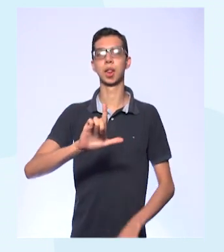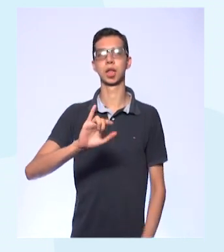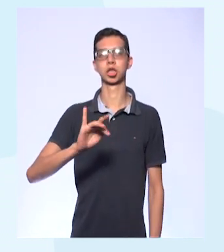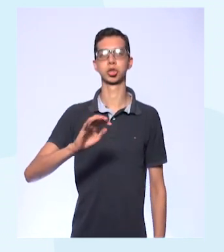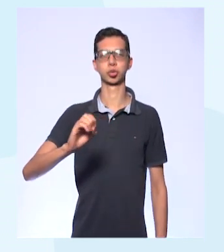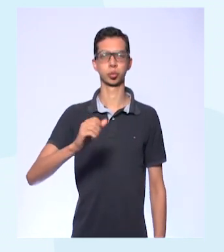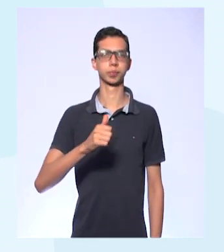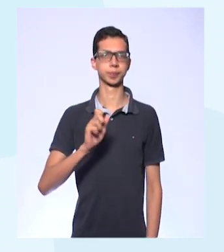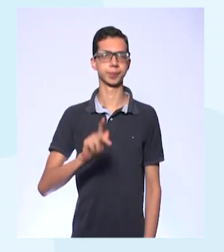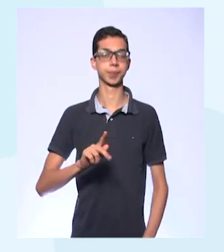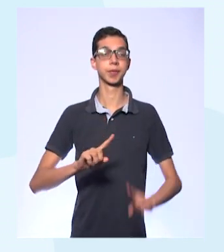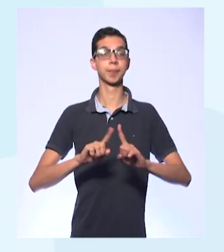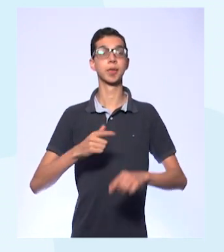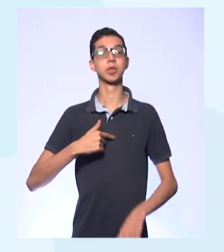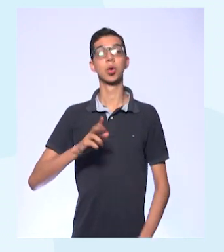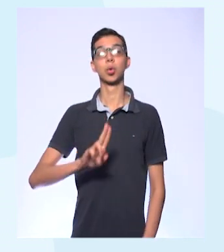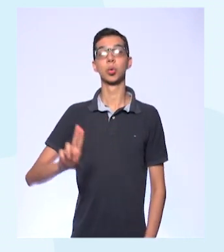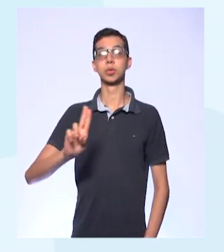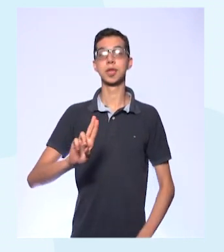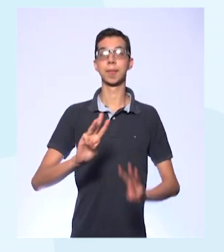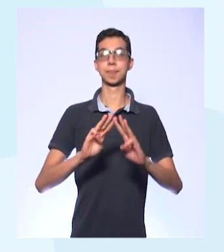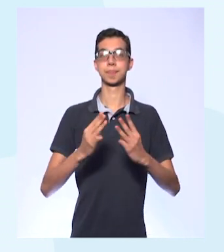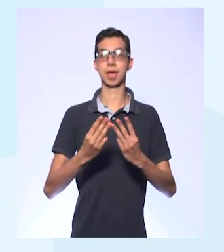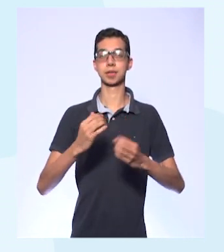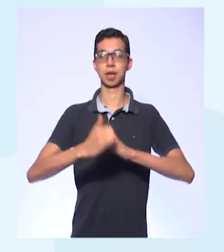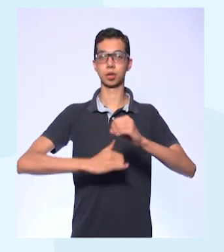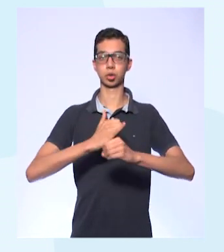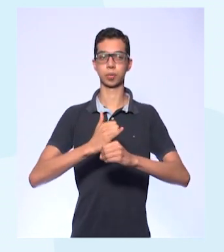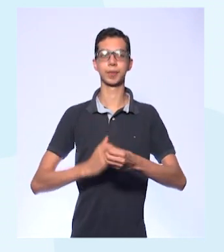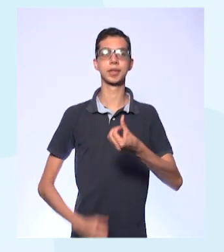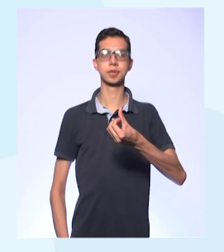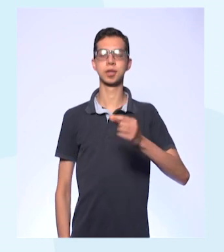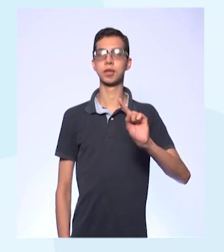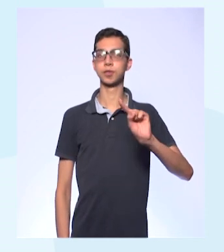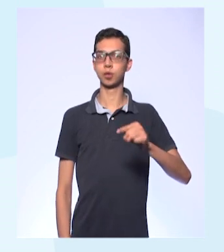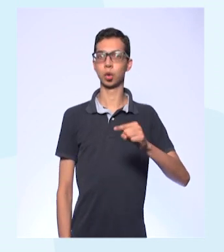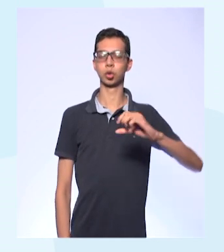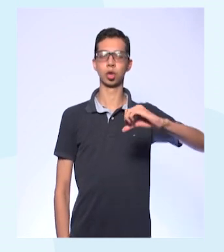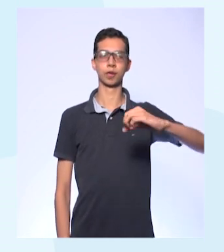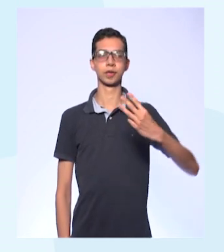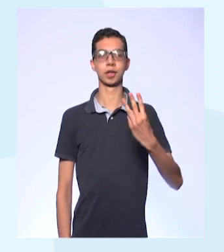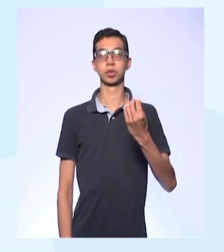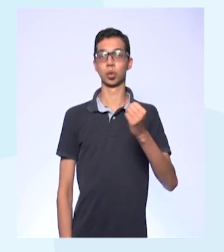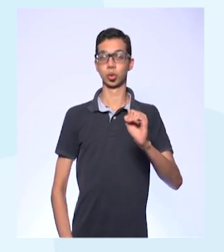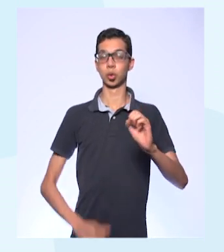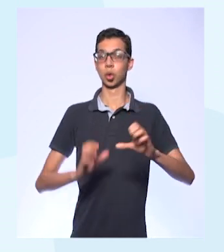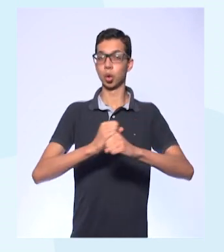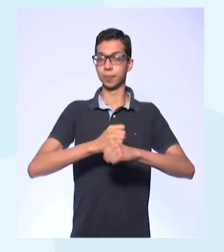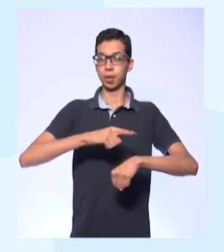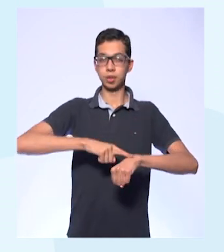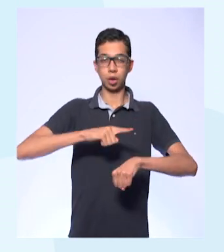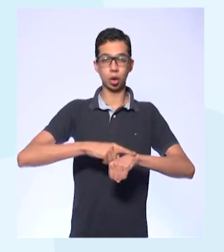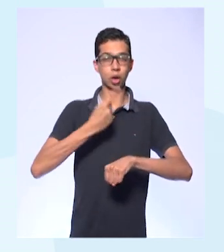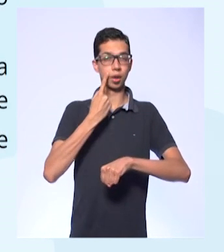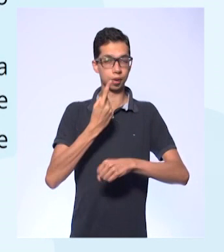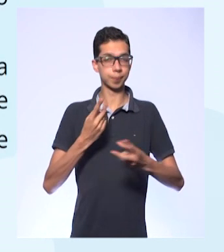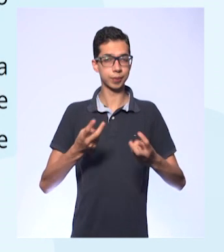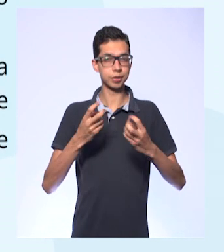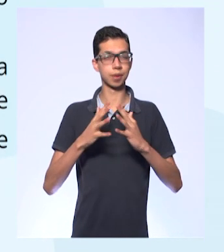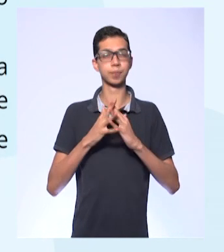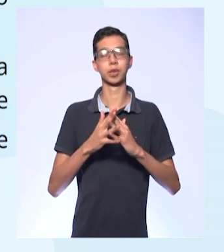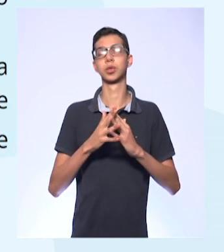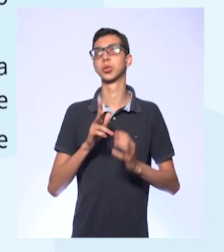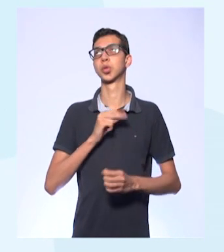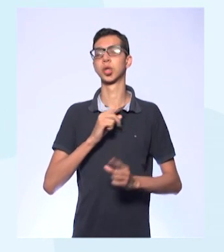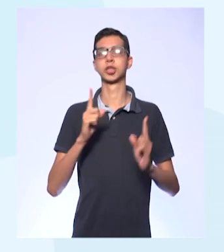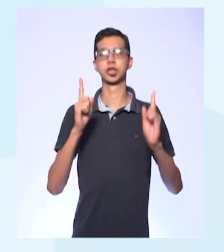atômica, 6,938. Na hora de fazer as contas, olha que trabalho que vai dar, né? Só que aí o que nós fazemos? Nós temos o quê?